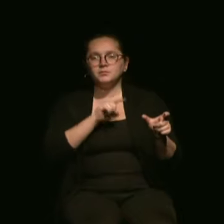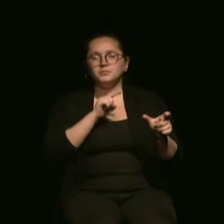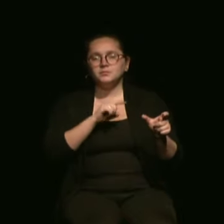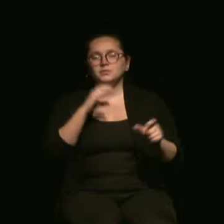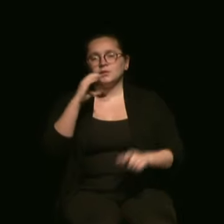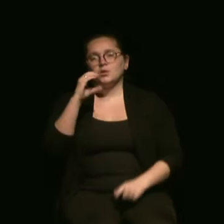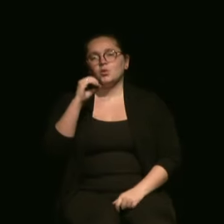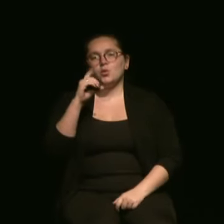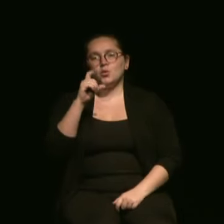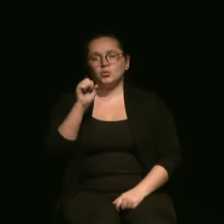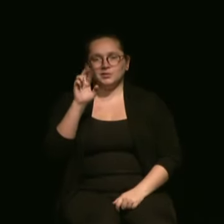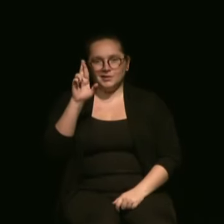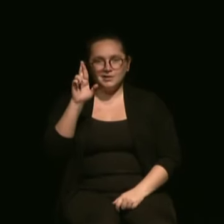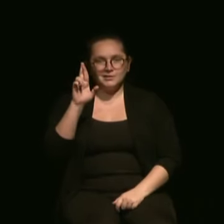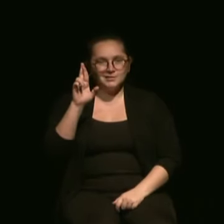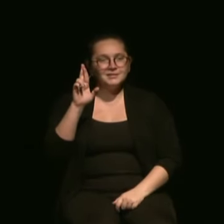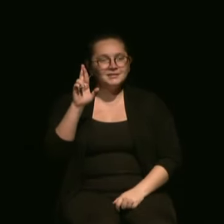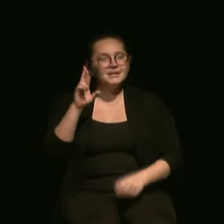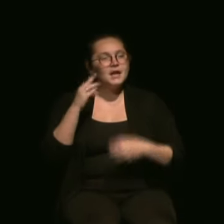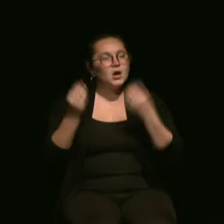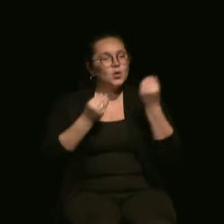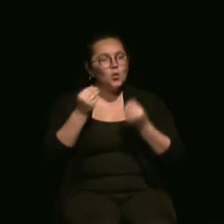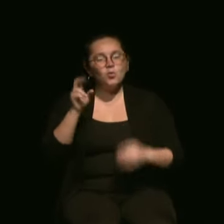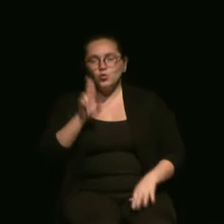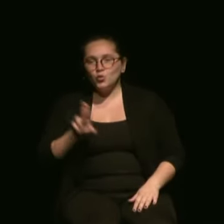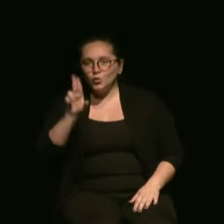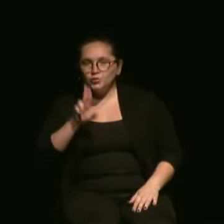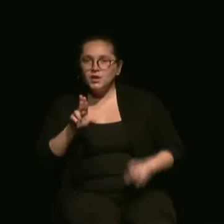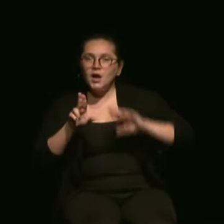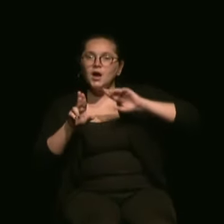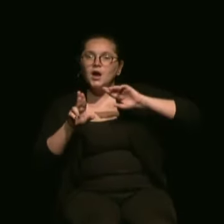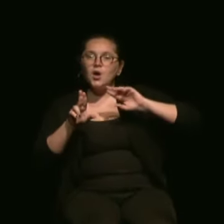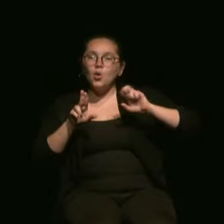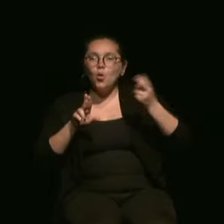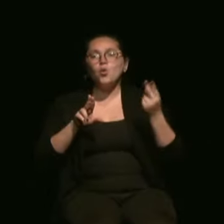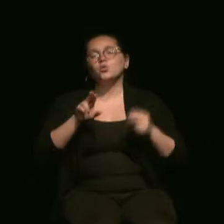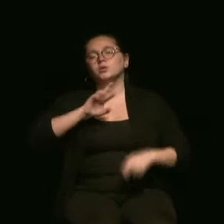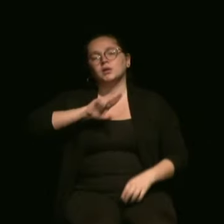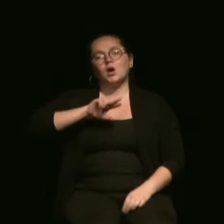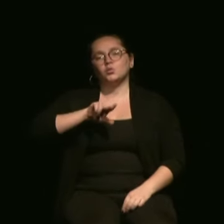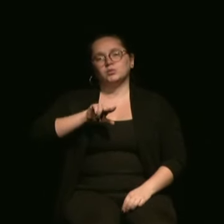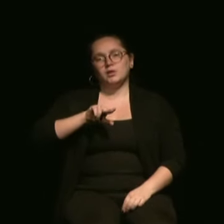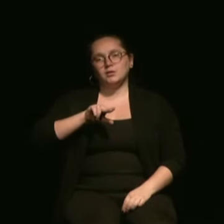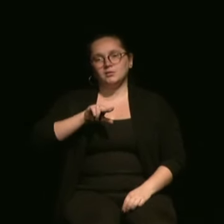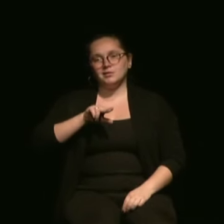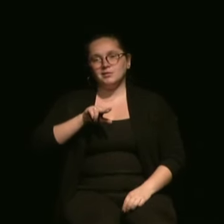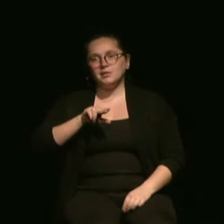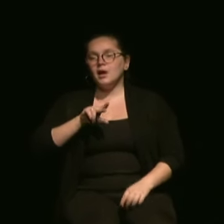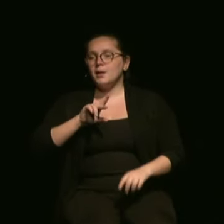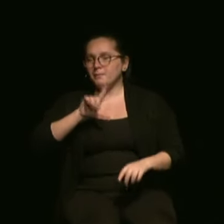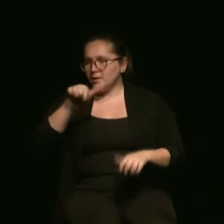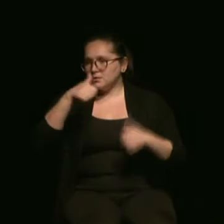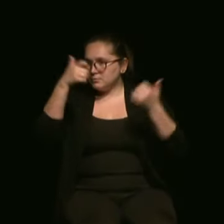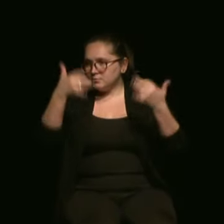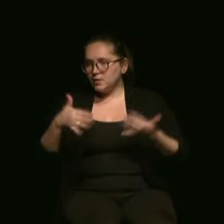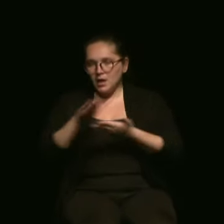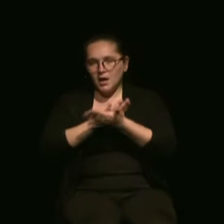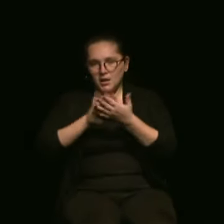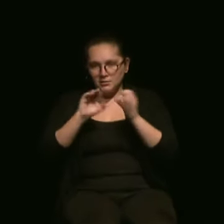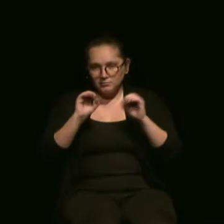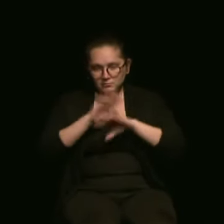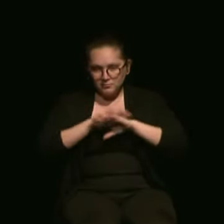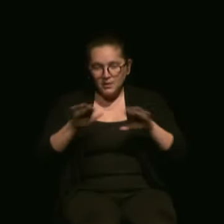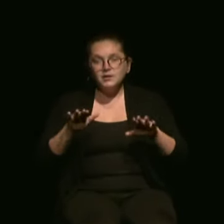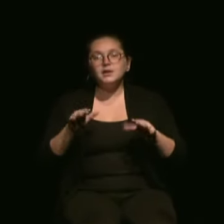Godard, sobre como usar ou não usar, se deve usar ou não se deve usar. Não vamos entrar nessa discussão, eu só